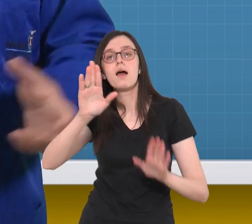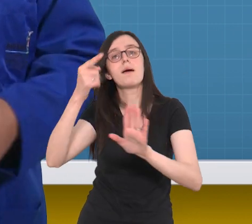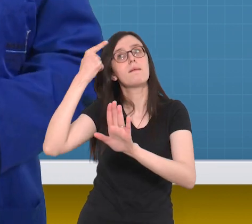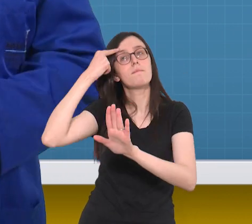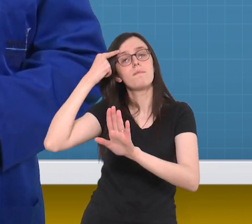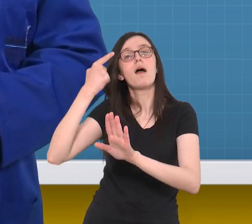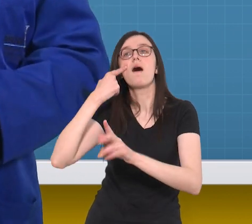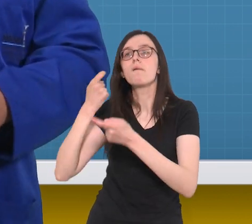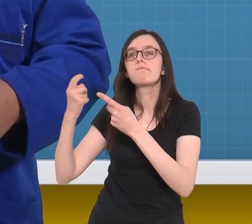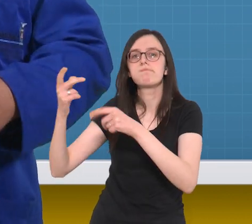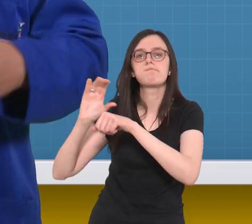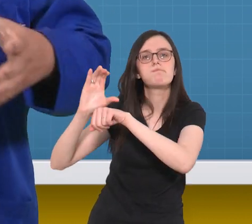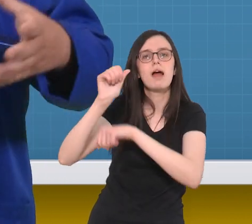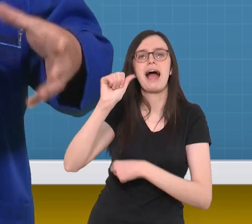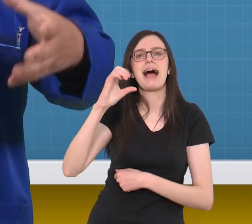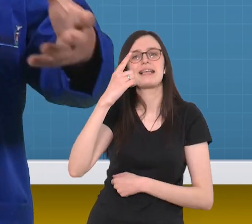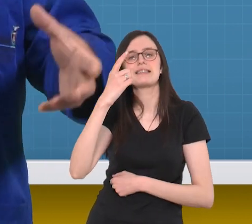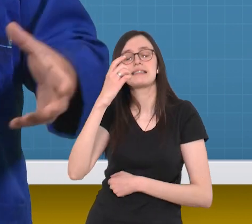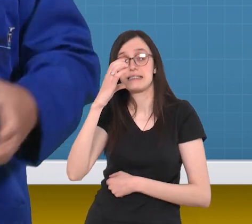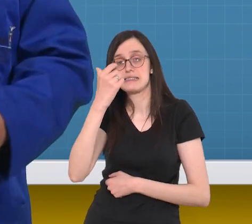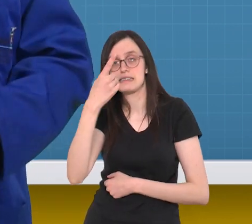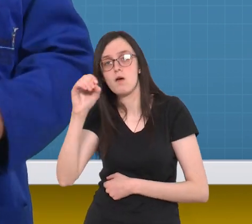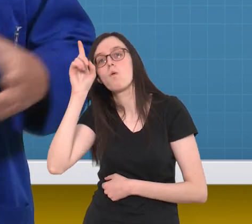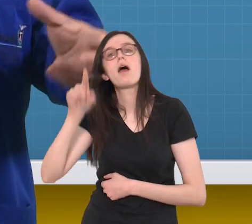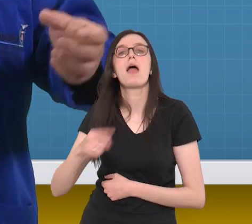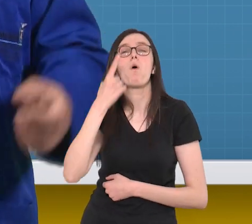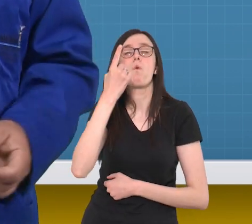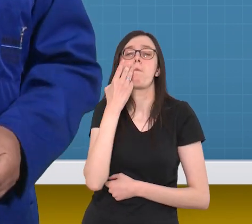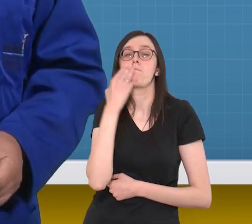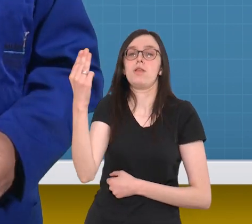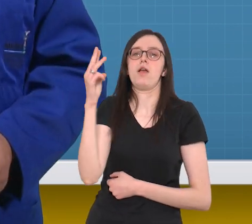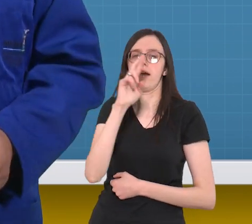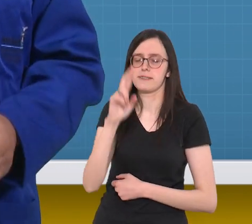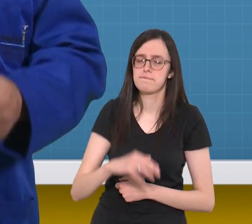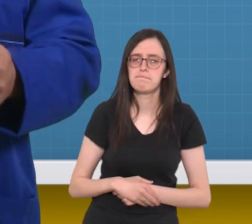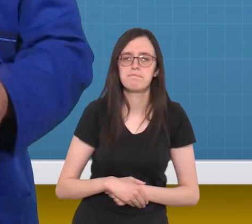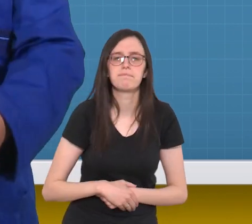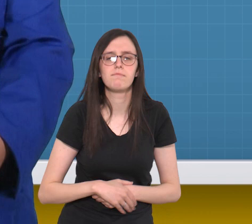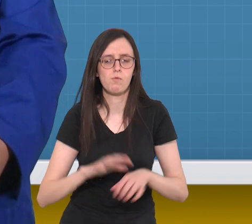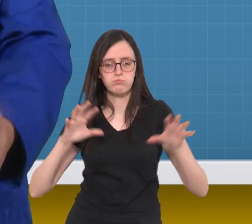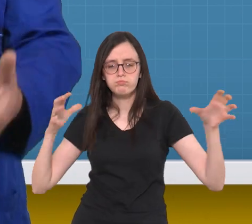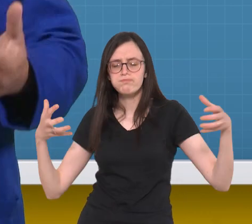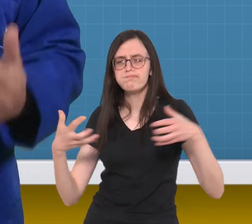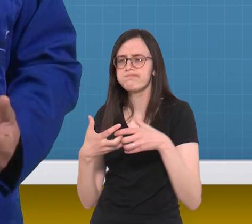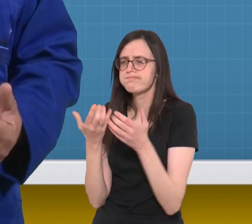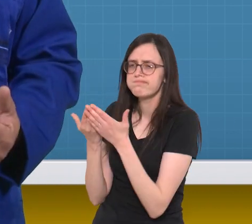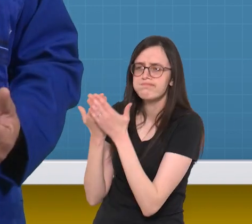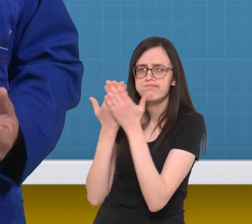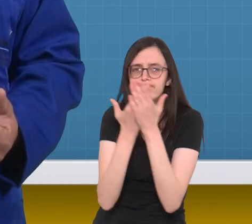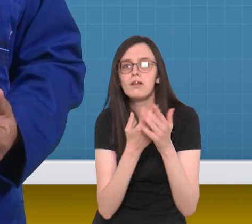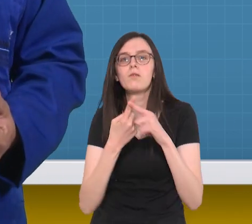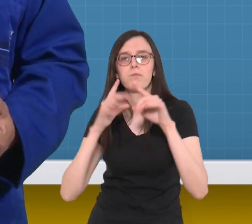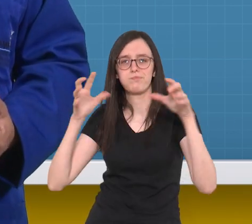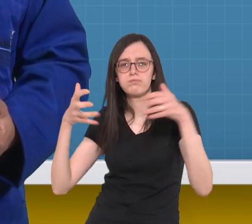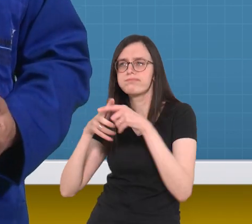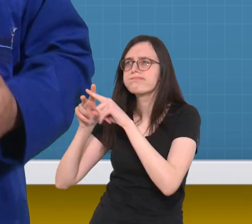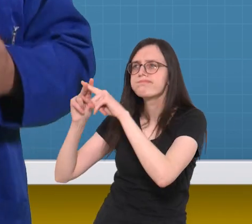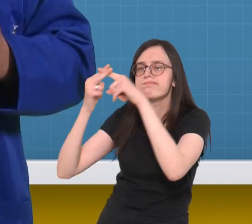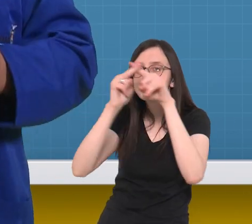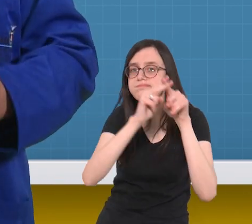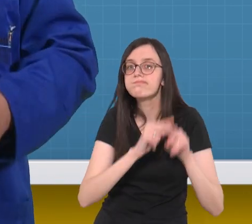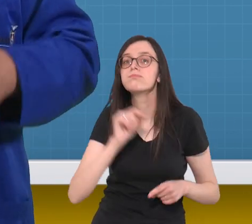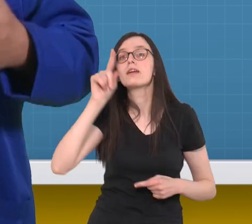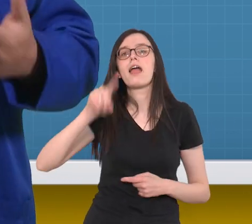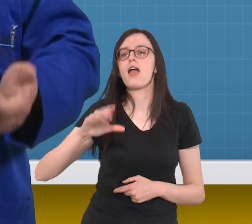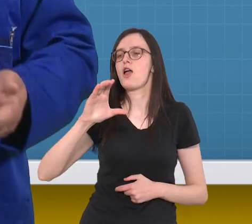milhão, vamos supor que vendeu um lote de ações em R$1 milhão. Supondo que a comissão dessa corretora,